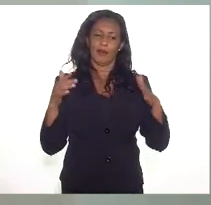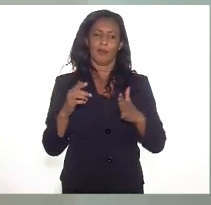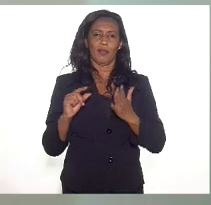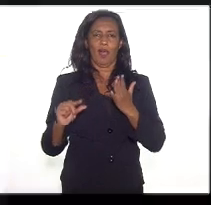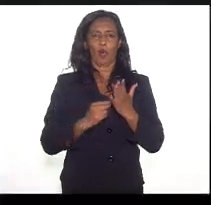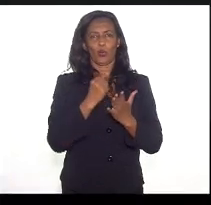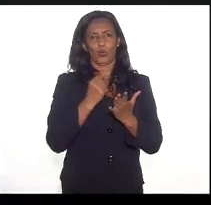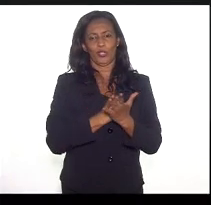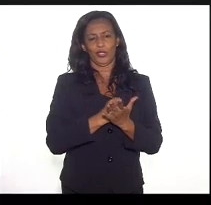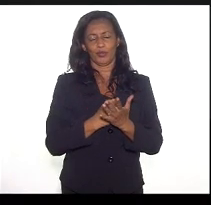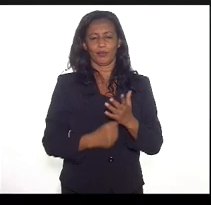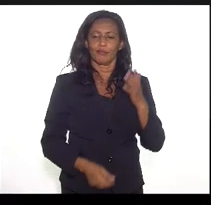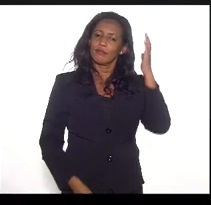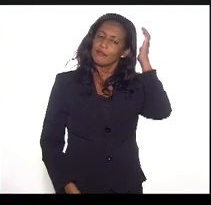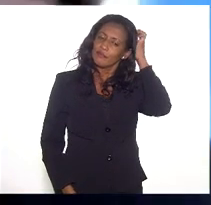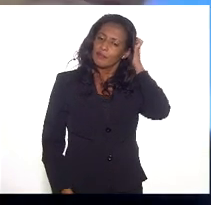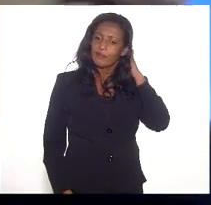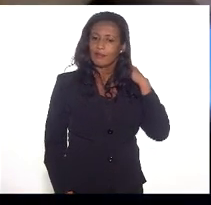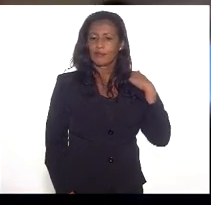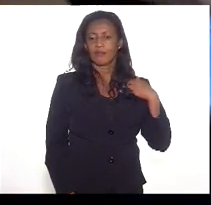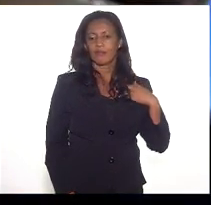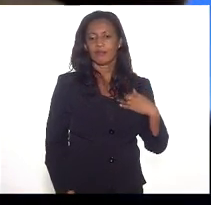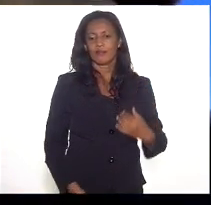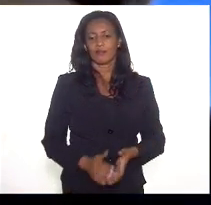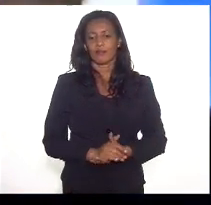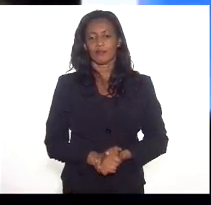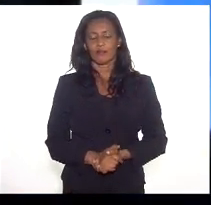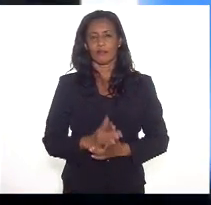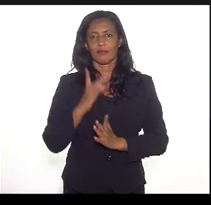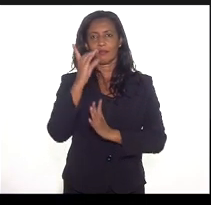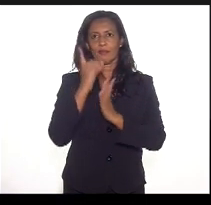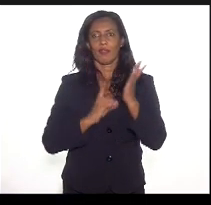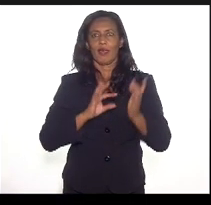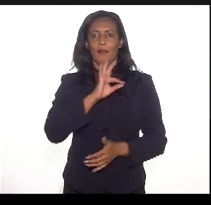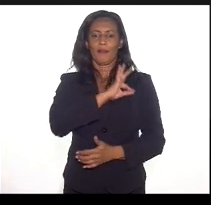autores. Na declaração de voto, deputada Marta Rocha.